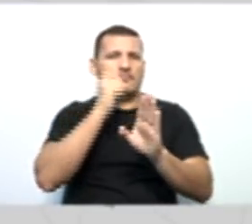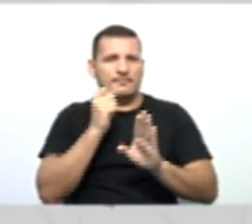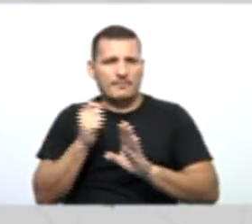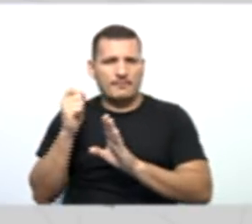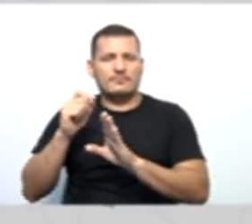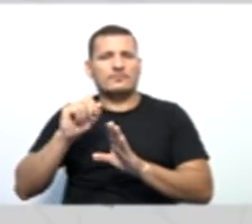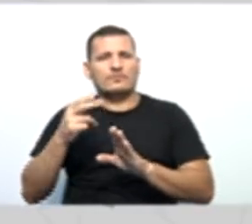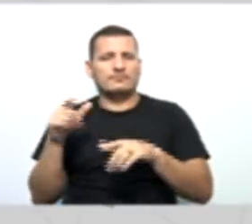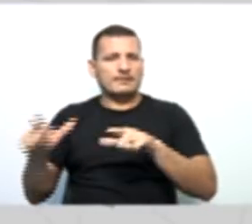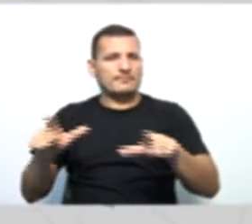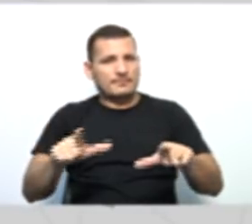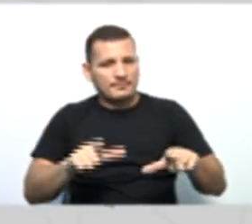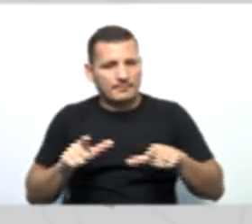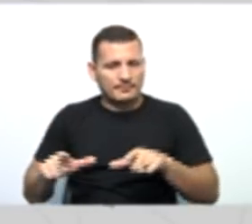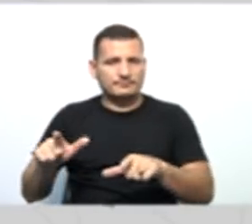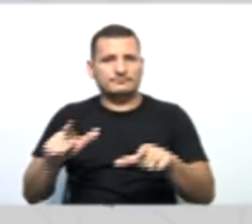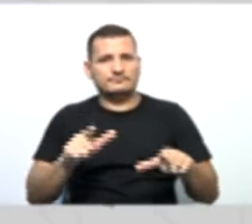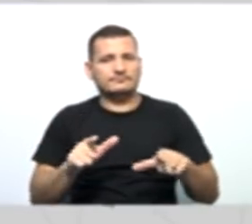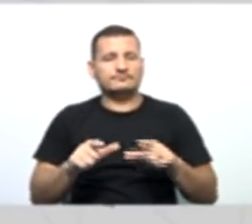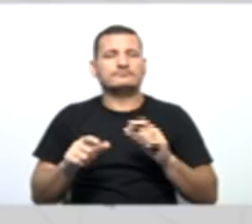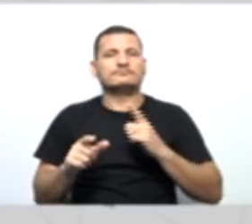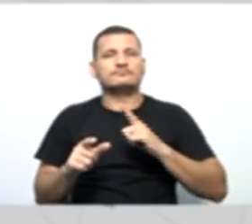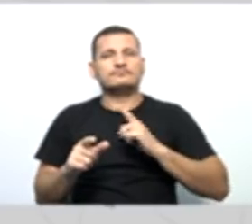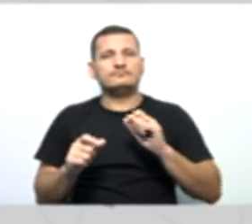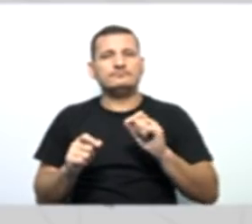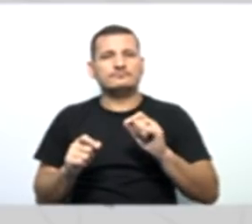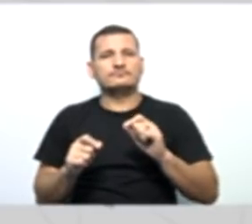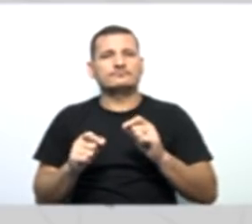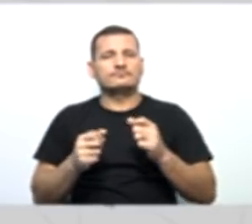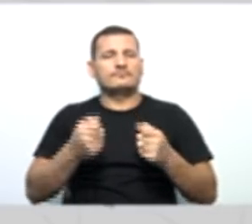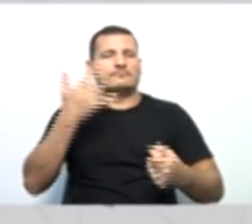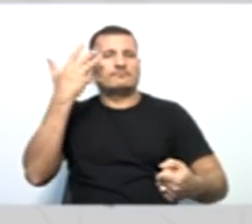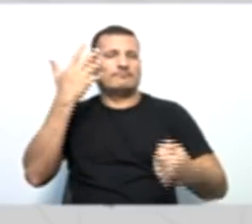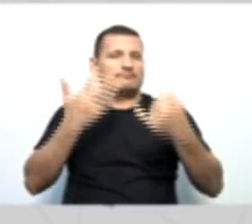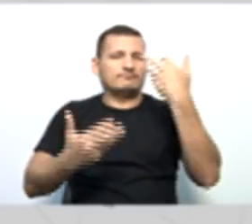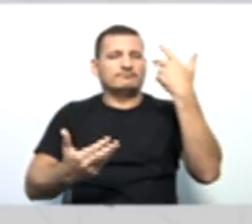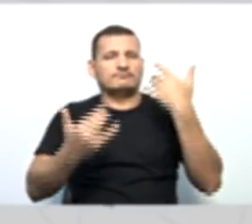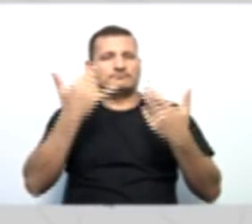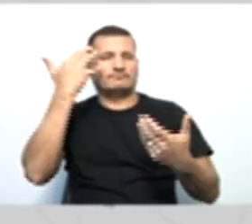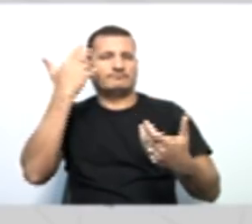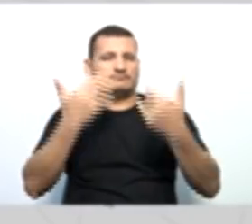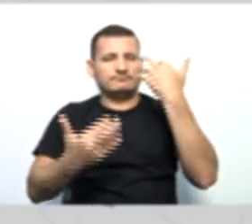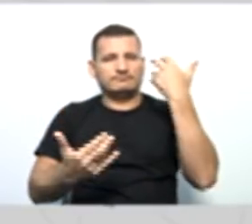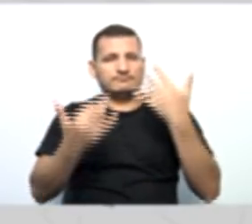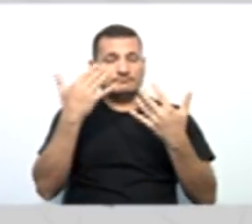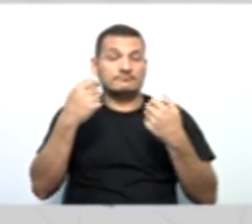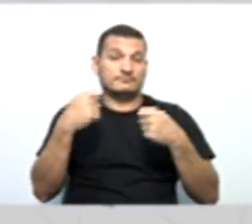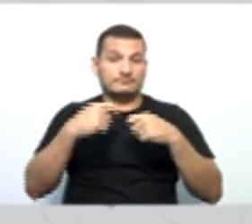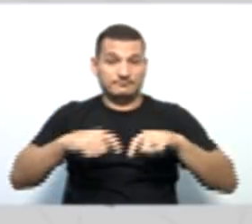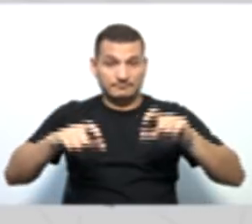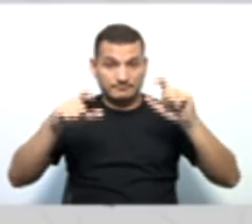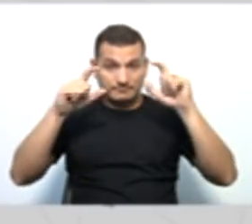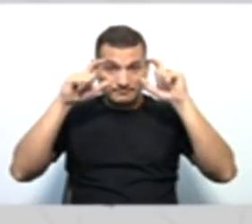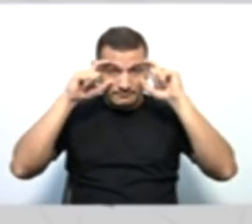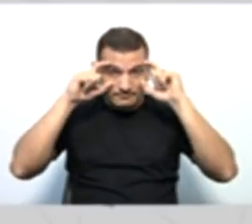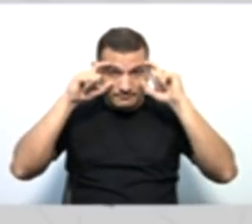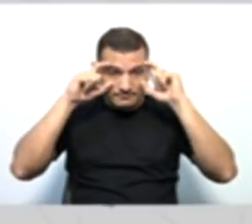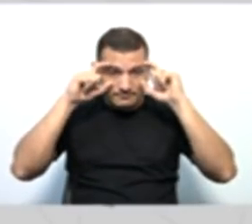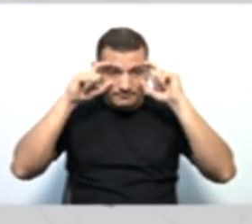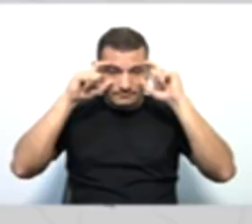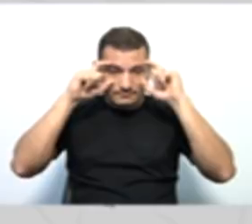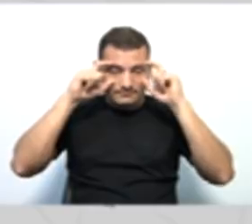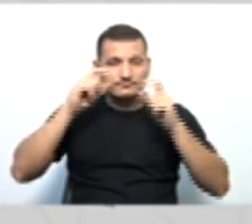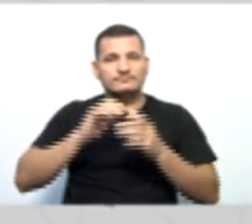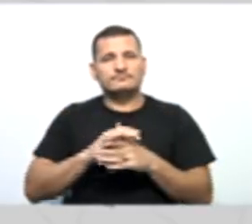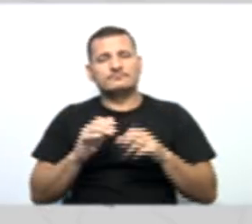um piso. Então, voa muita fagulha, muita pedregulho. Você precisa de um óculos, olha que maravilha. Ah,